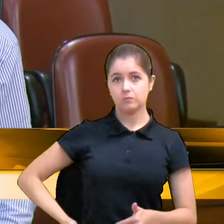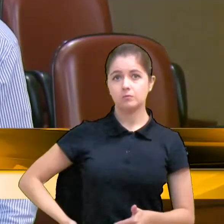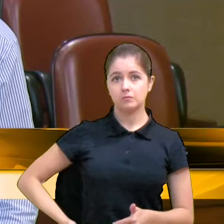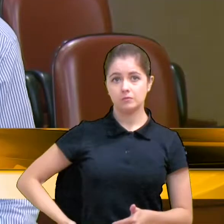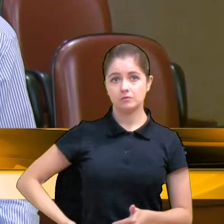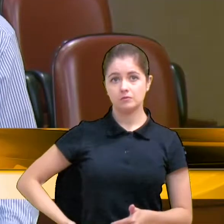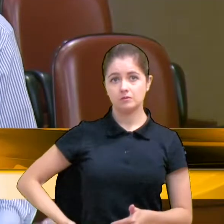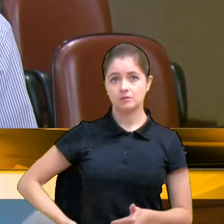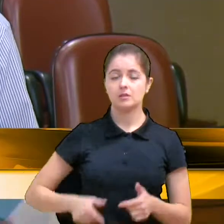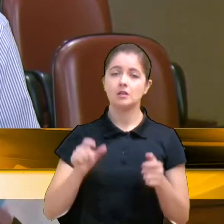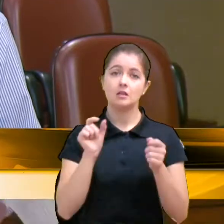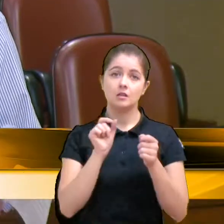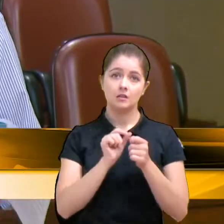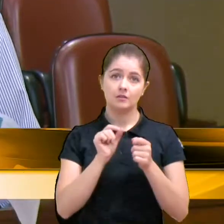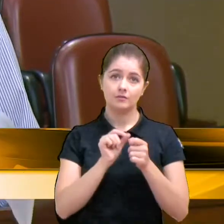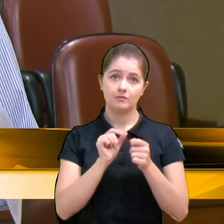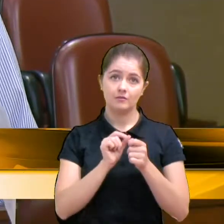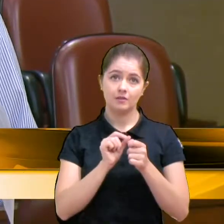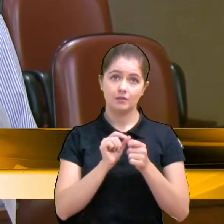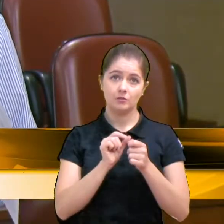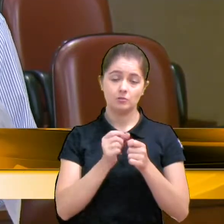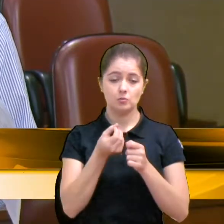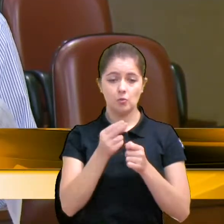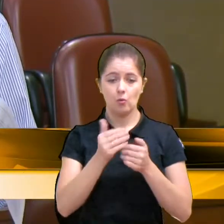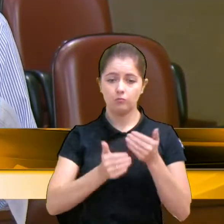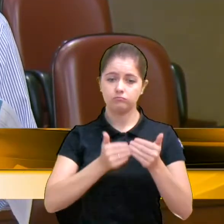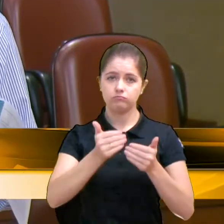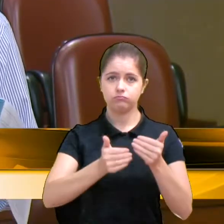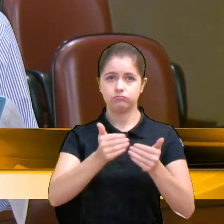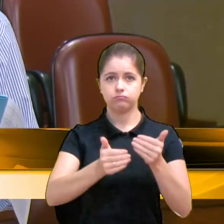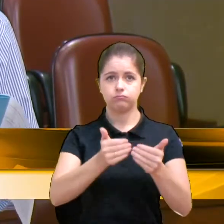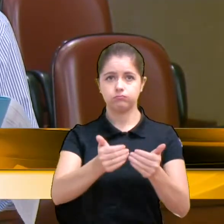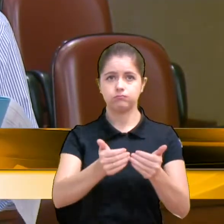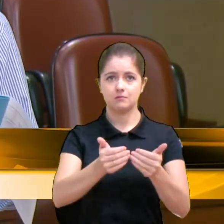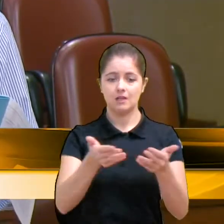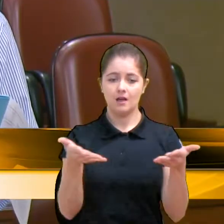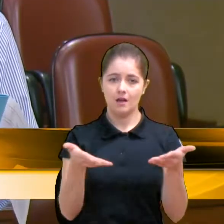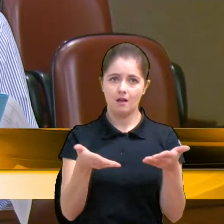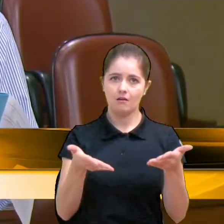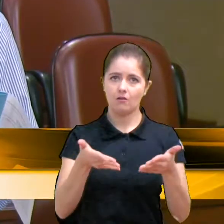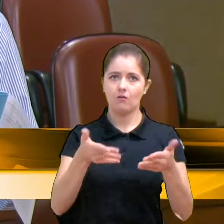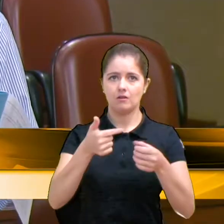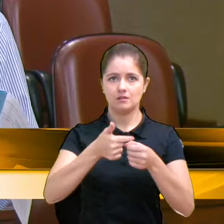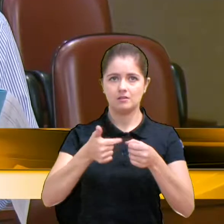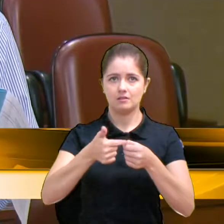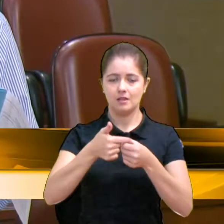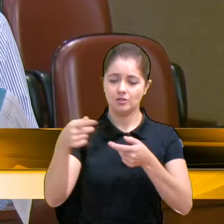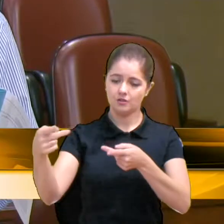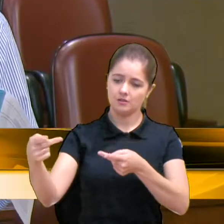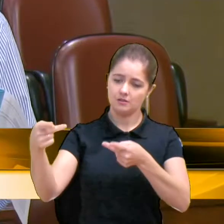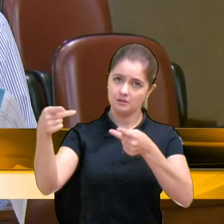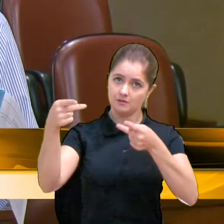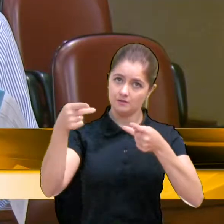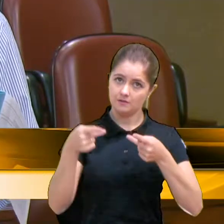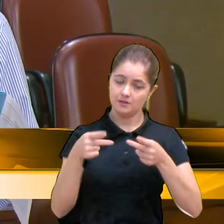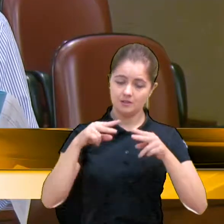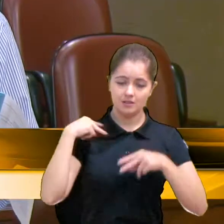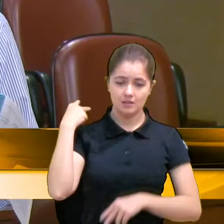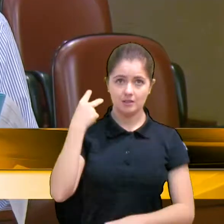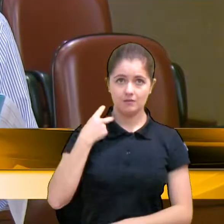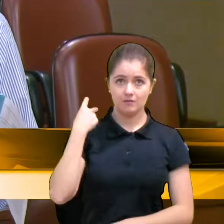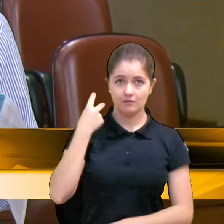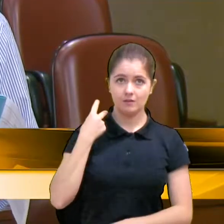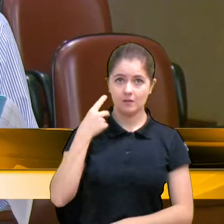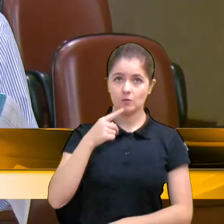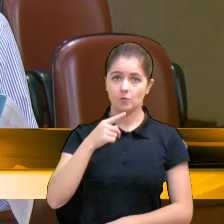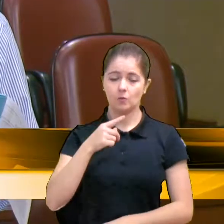concedidos, executados ou que estejam em andamento na cidade. A partir de cada visita, os vereadores reúnem informações a